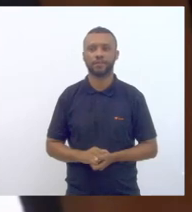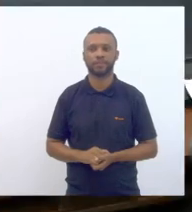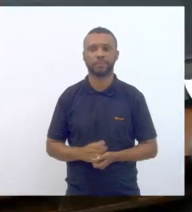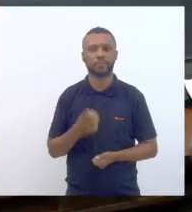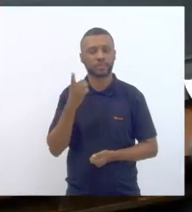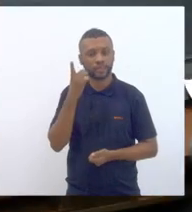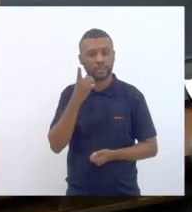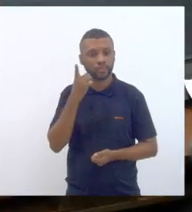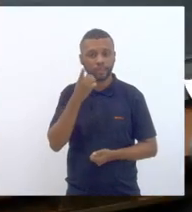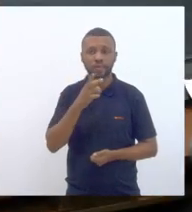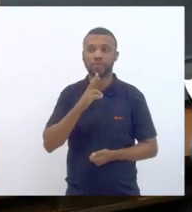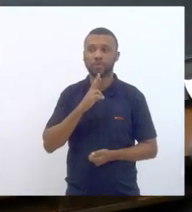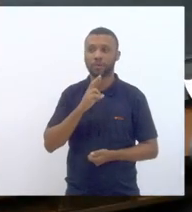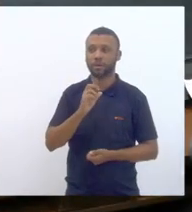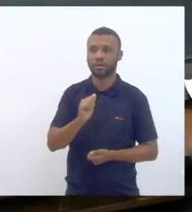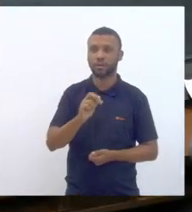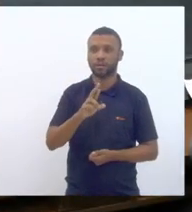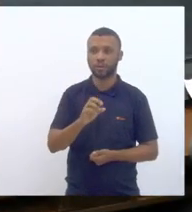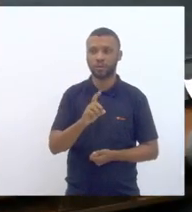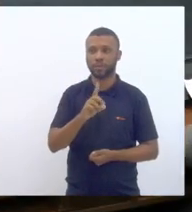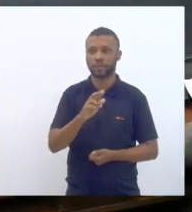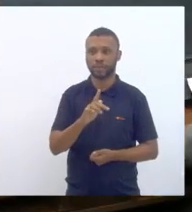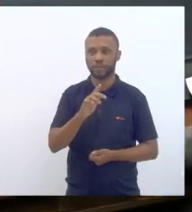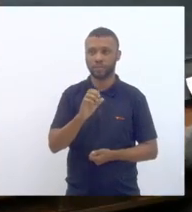Deputado Rodrigo Amorim.